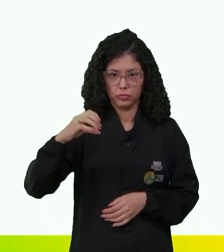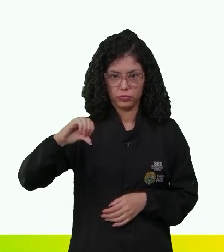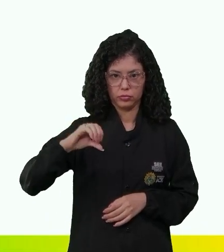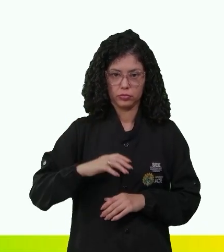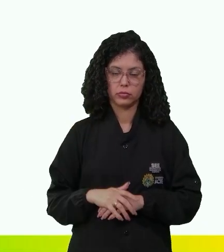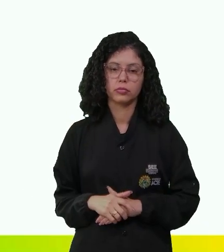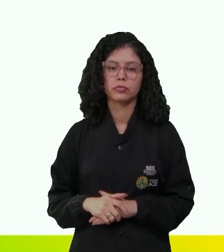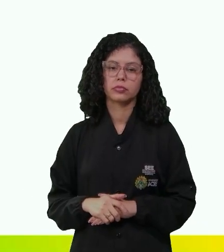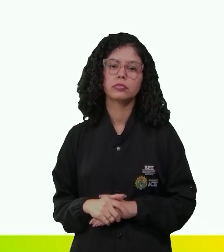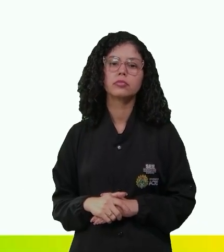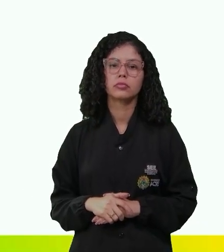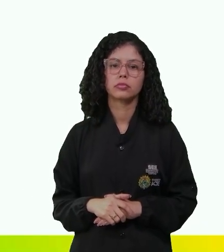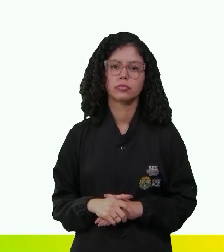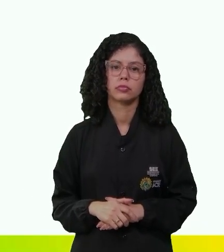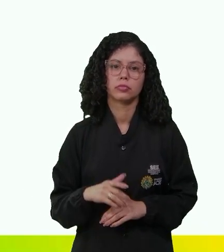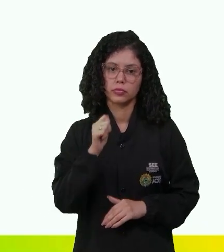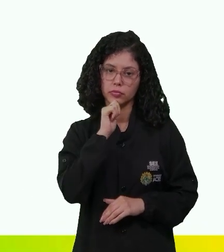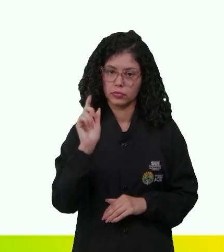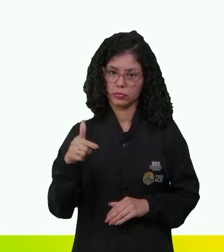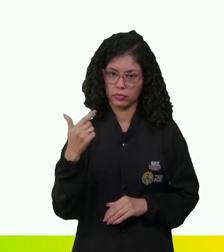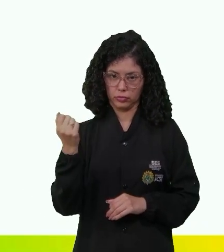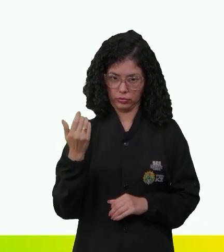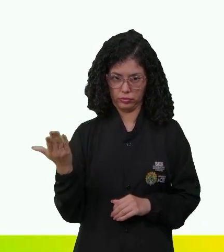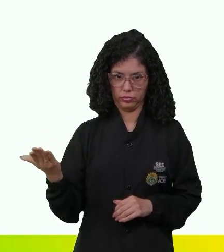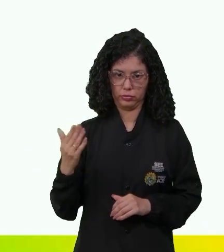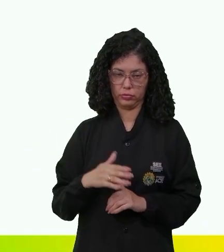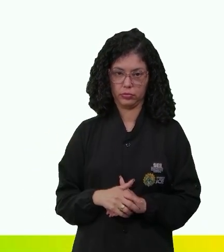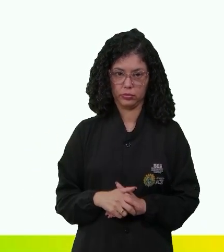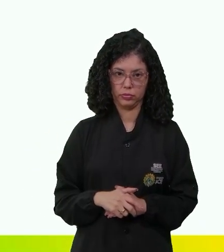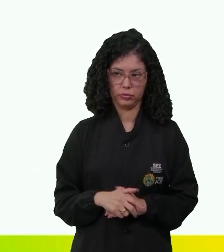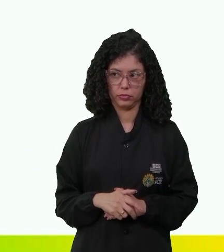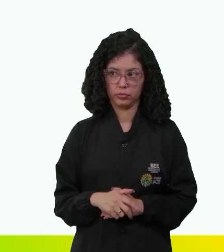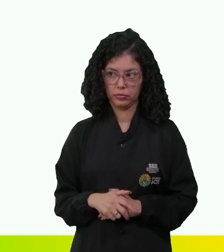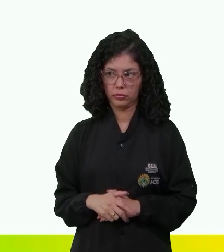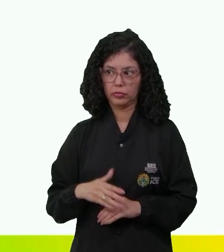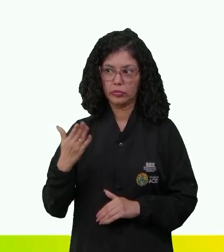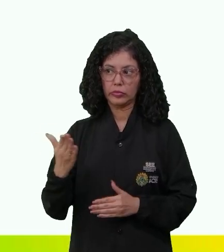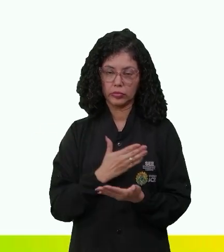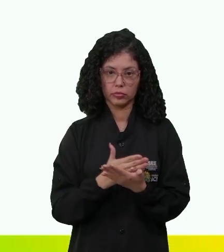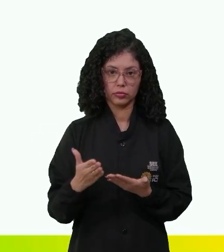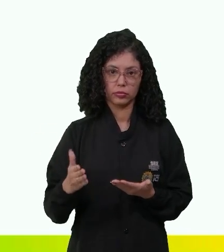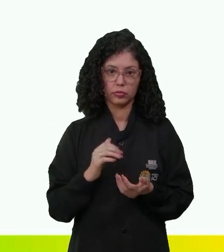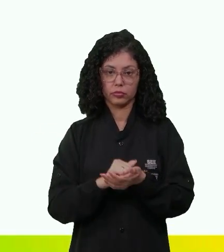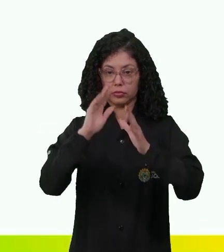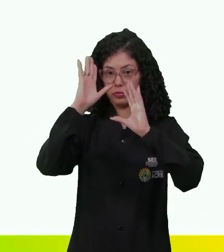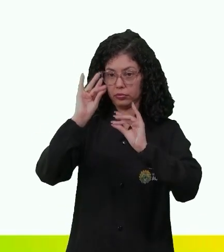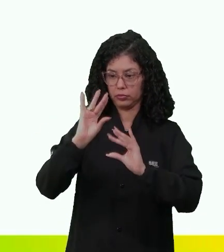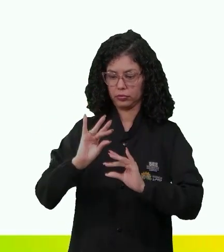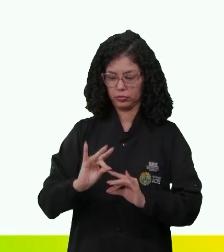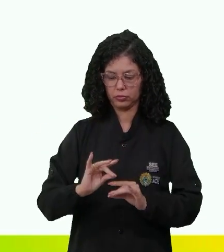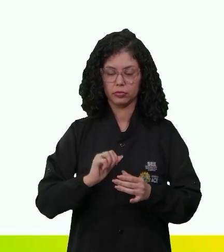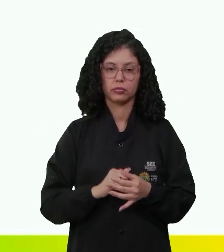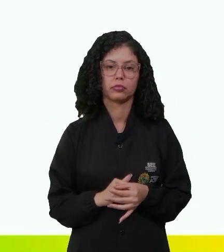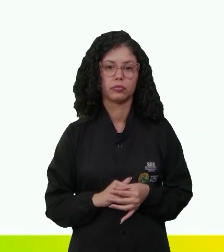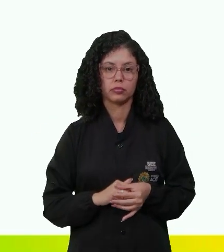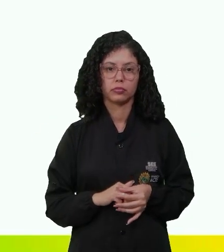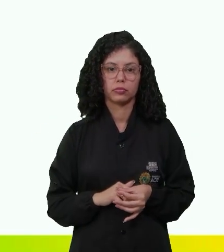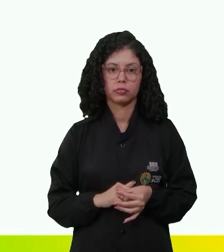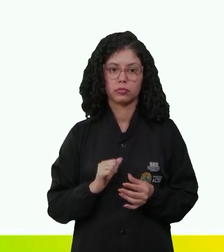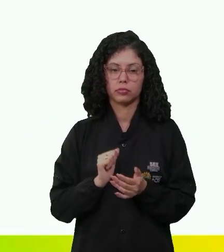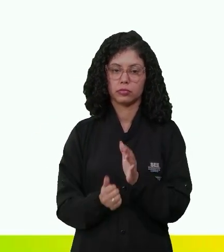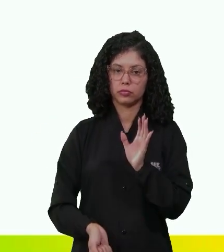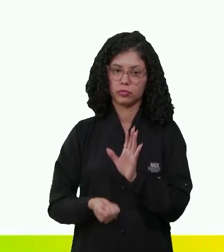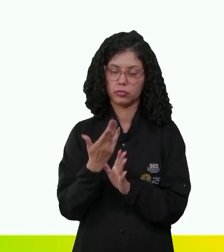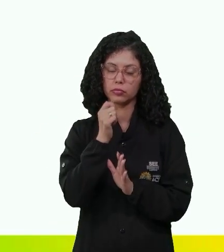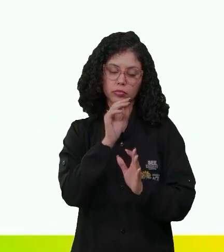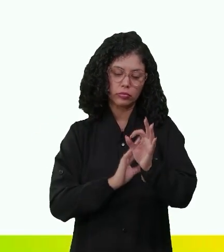1549. Por isso, esse outro slide aqui. Aqui começa a esboçar a